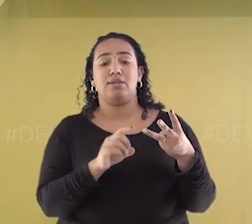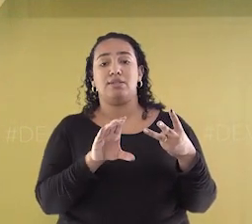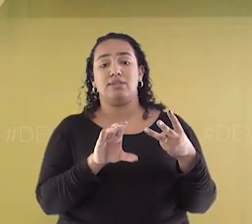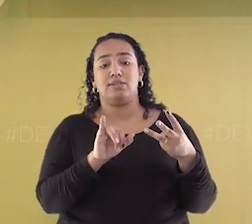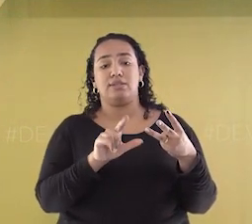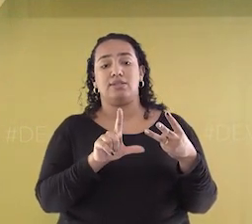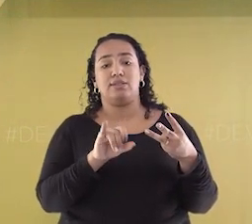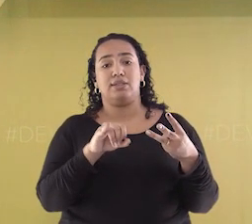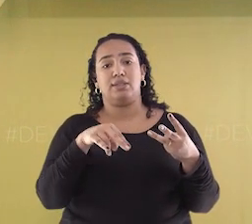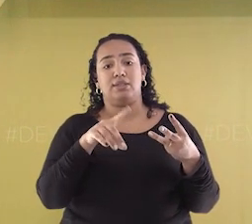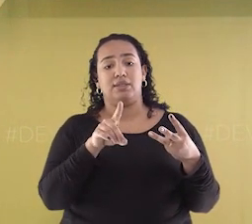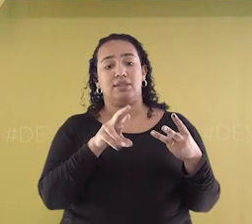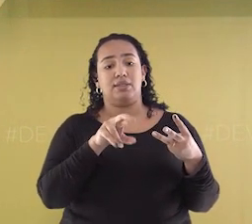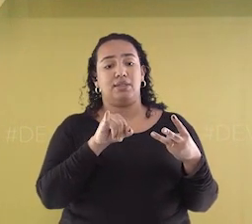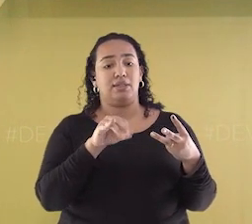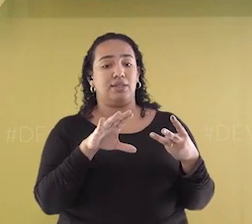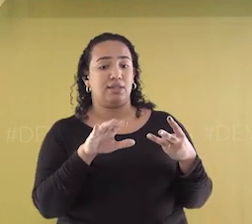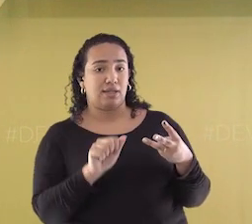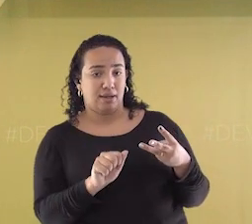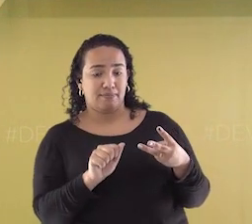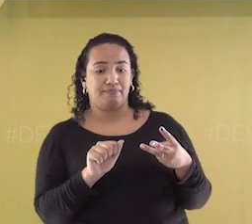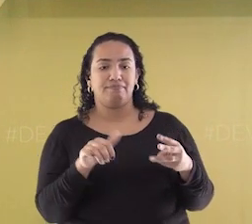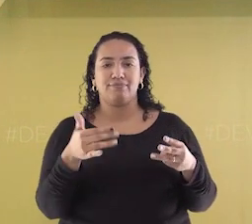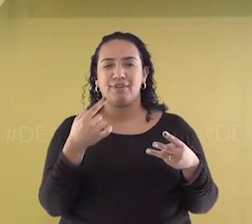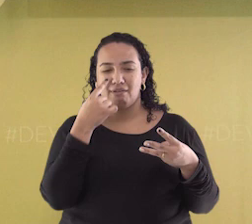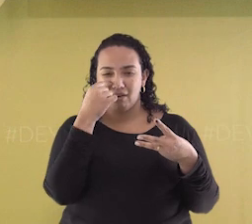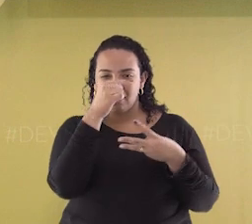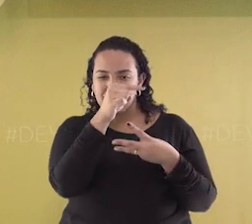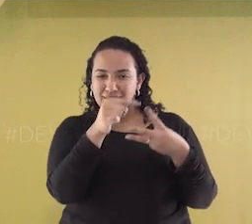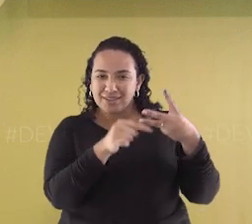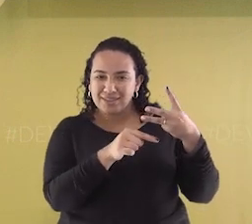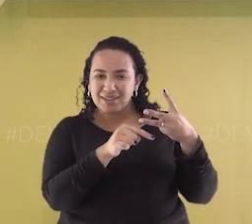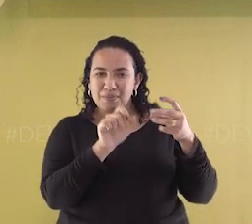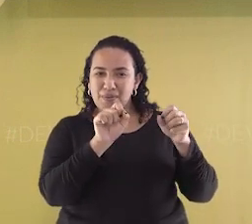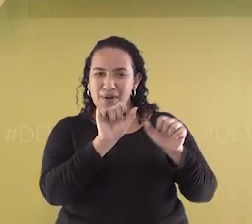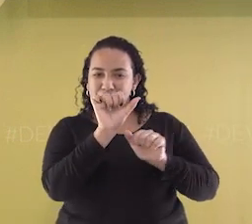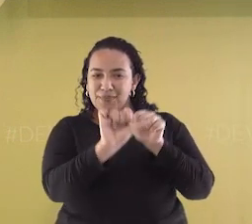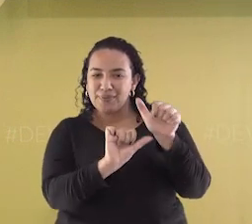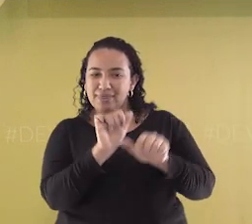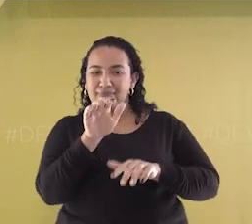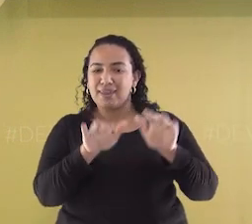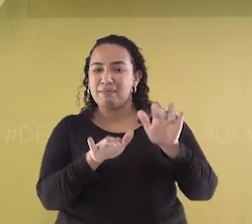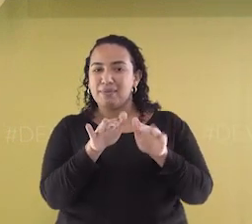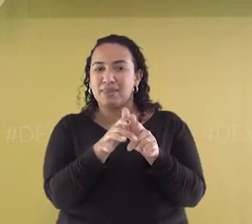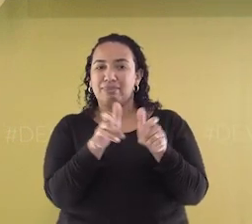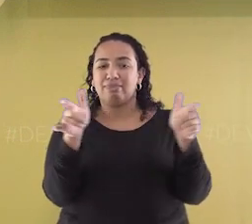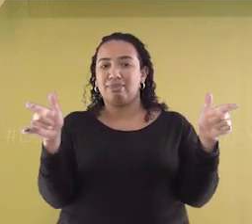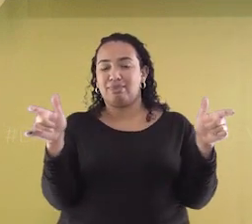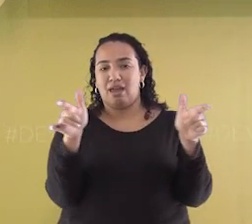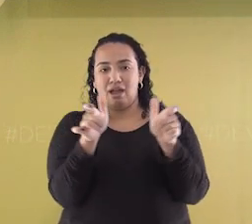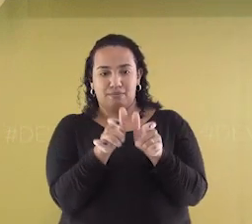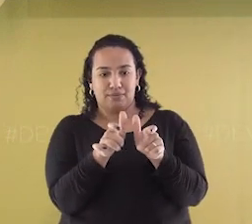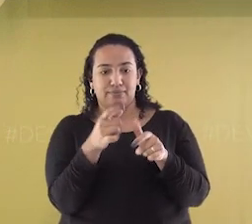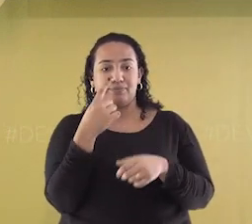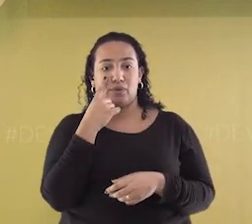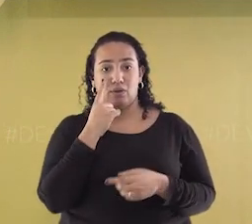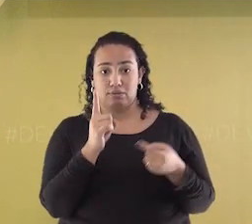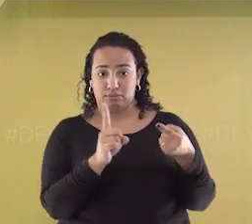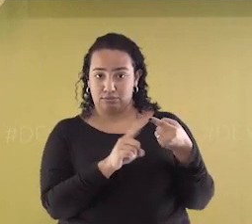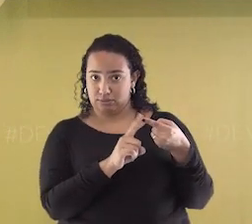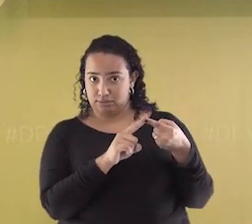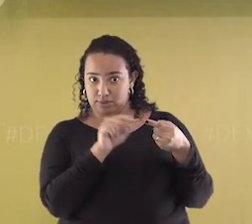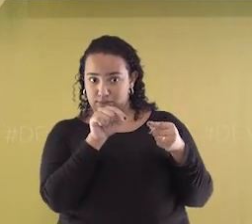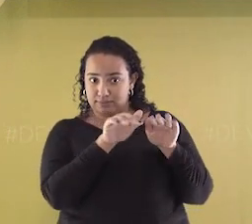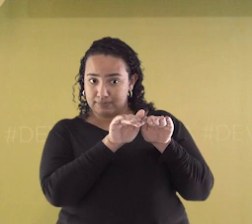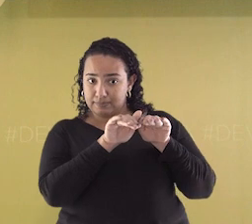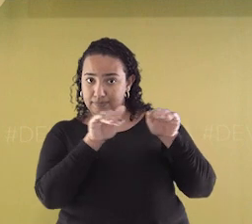cilíndricas. Percebam que elas variam de acordo com as suas características de tamanho. Por exemplo, a